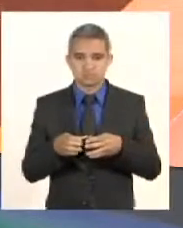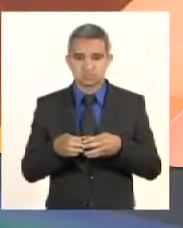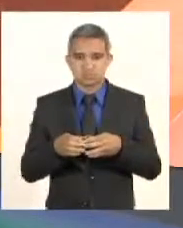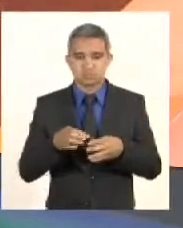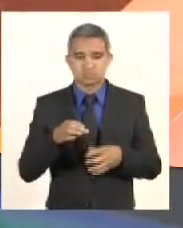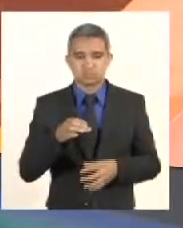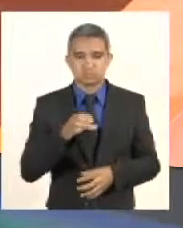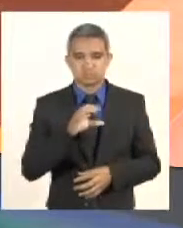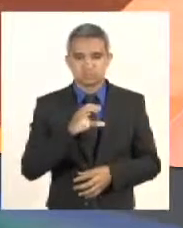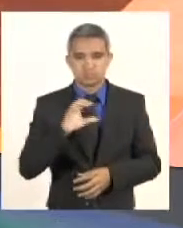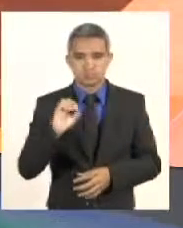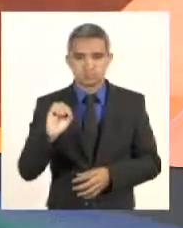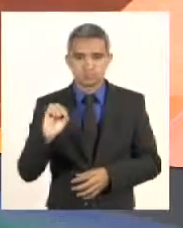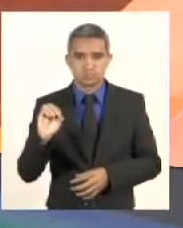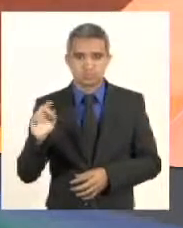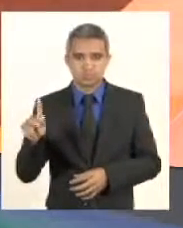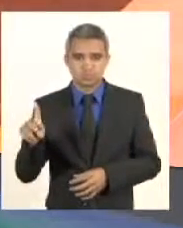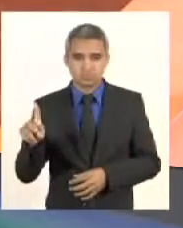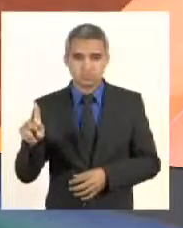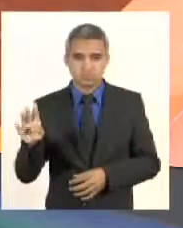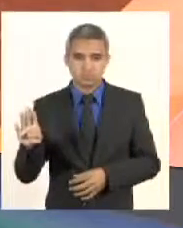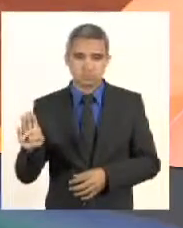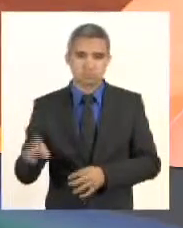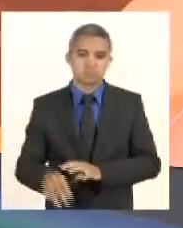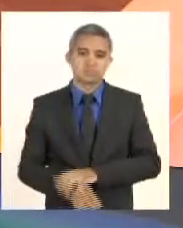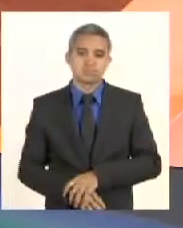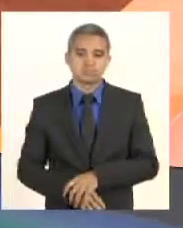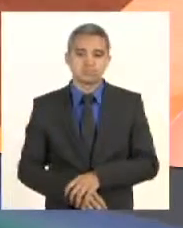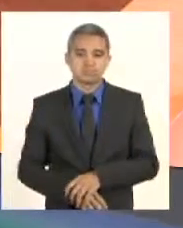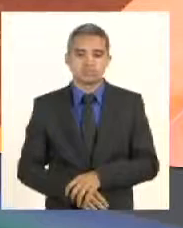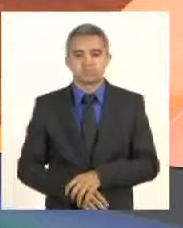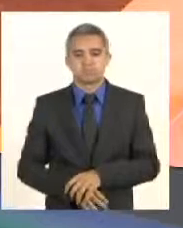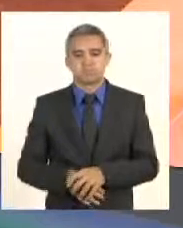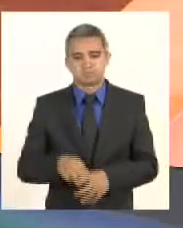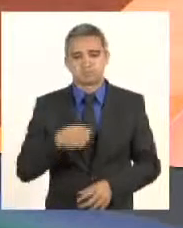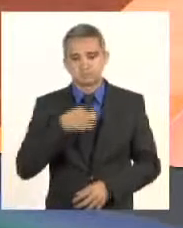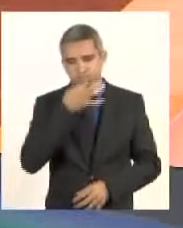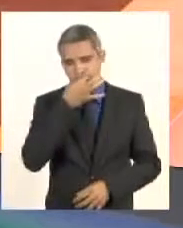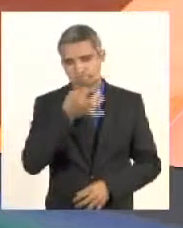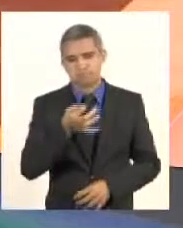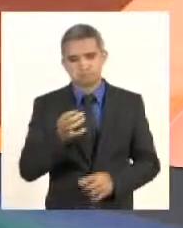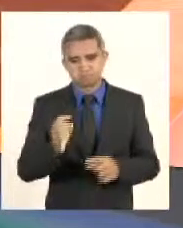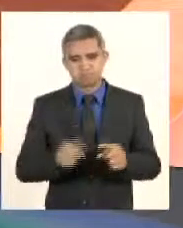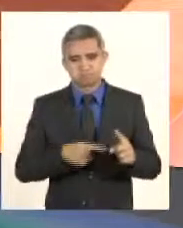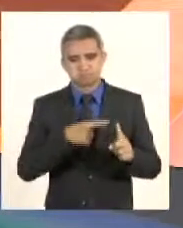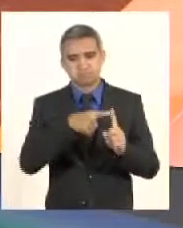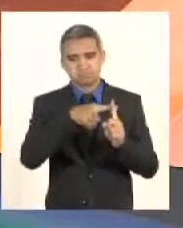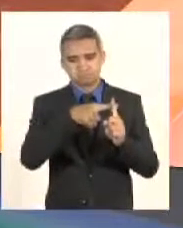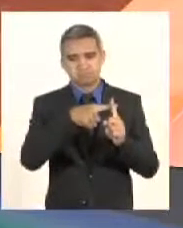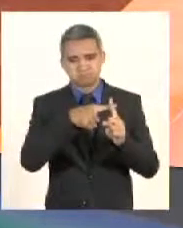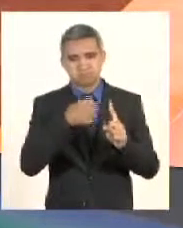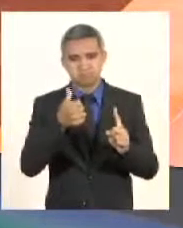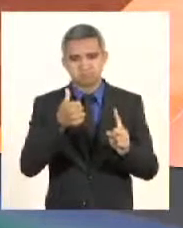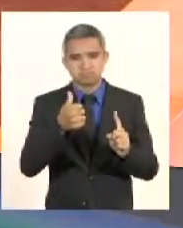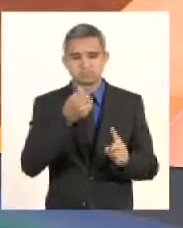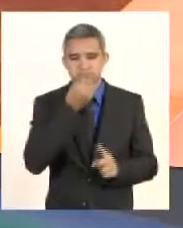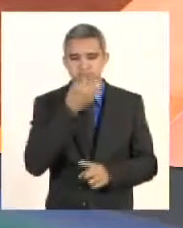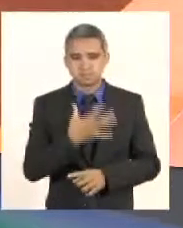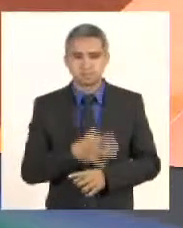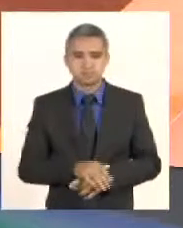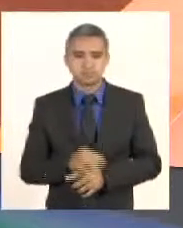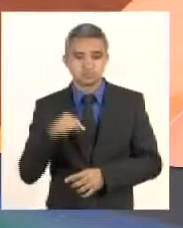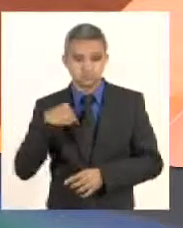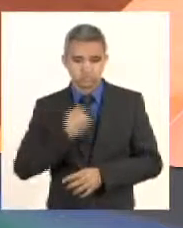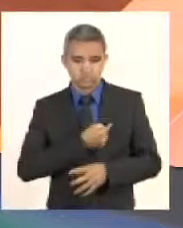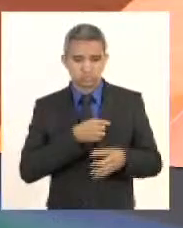Públicos, onde foi muito positivo, tanto para nós deputados que fazemos parte dessa